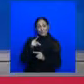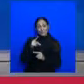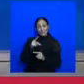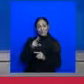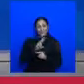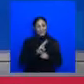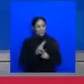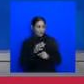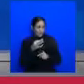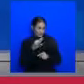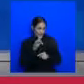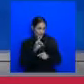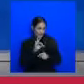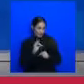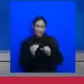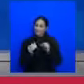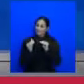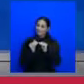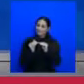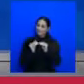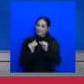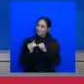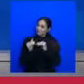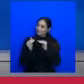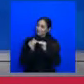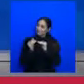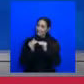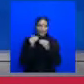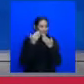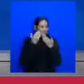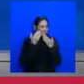12. Auditoras, confirmam? Sim, confirmo.